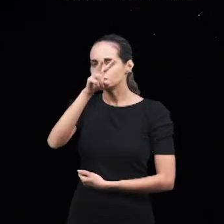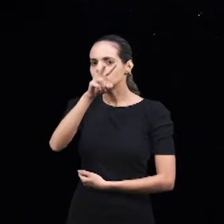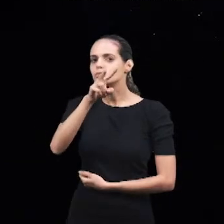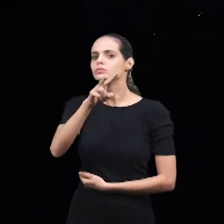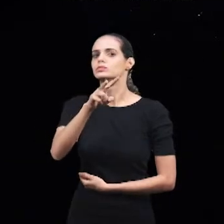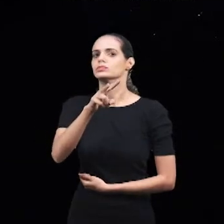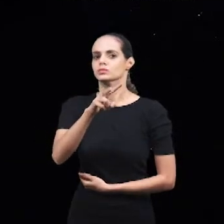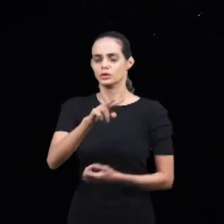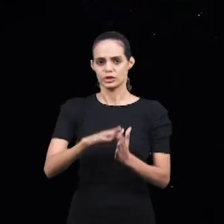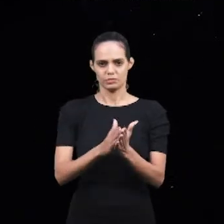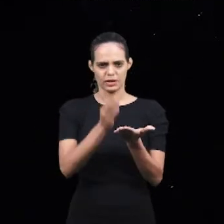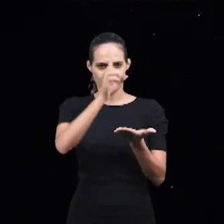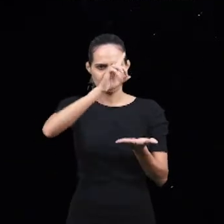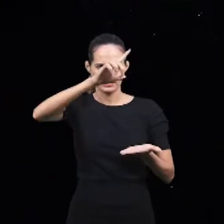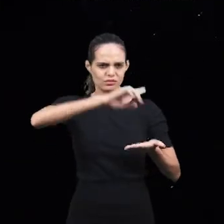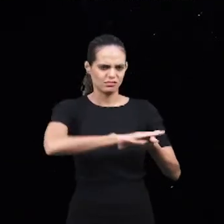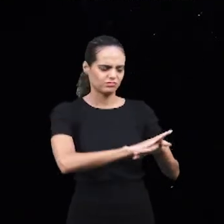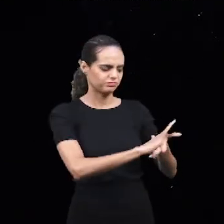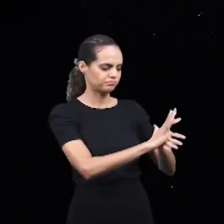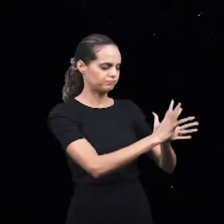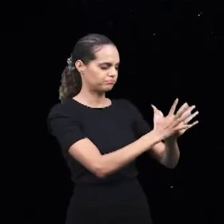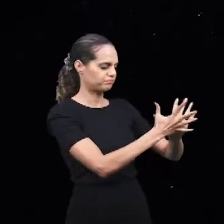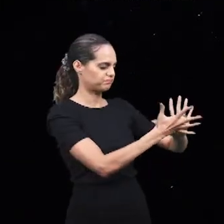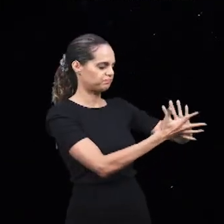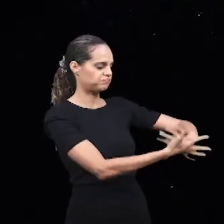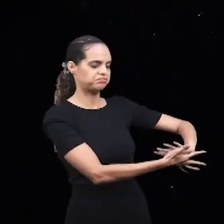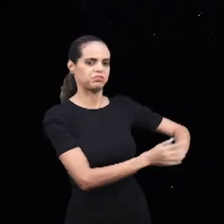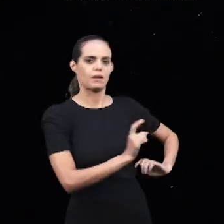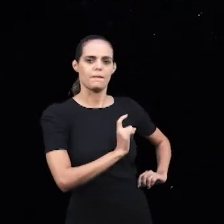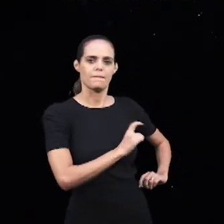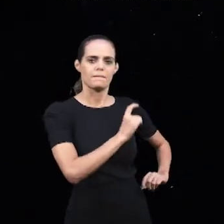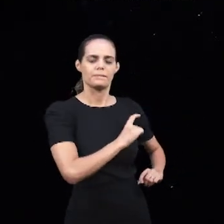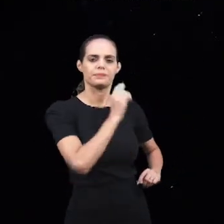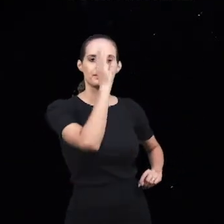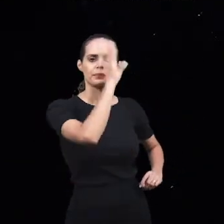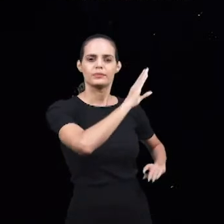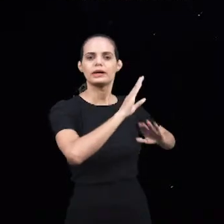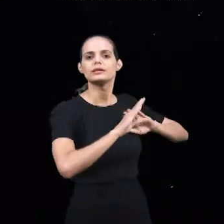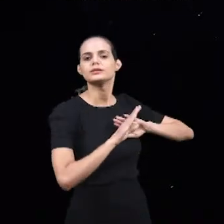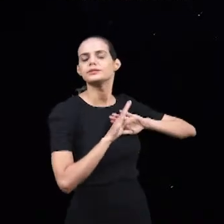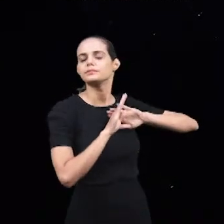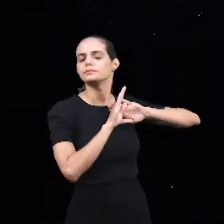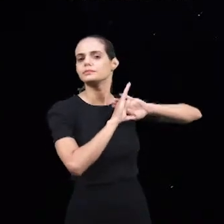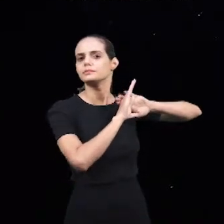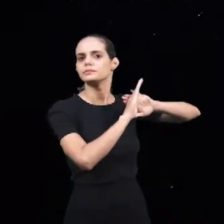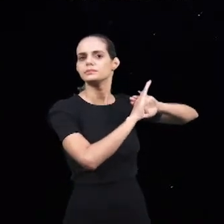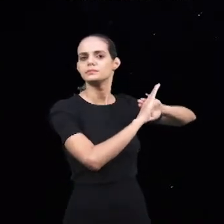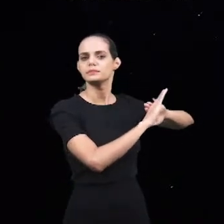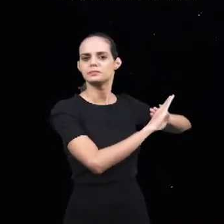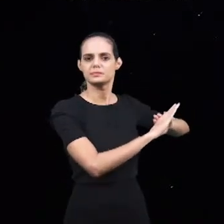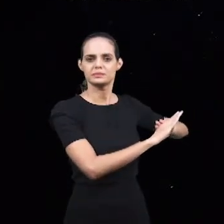broquel, ela extermina deste mundo toda